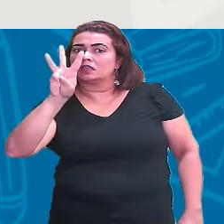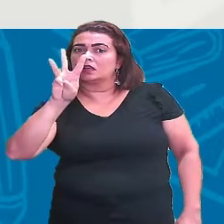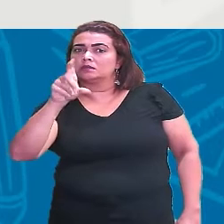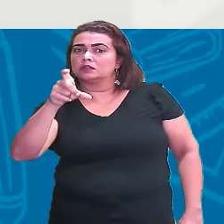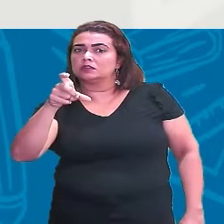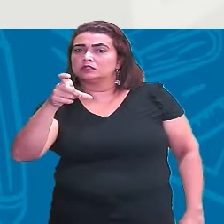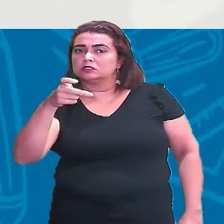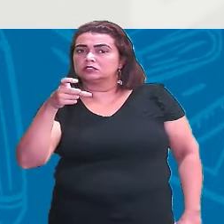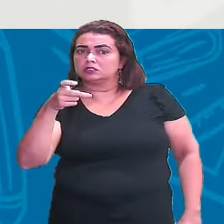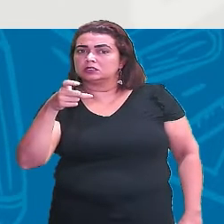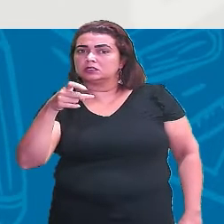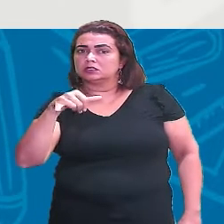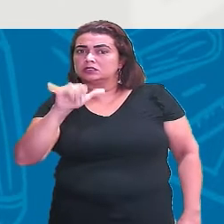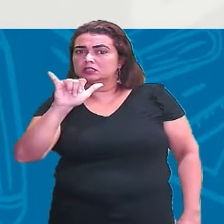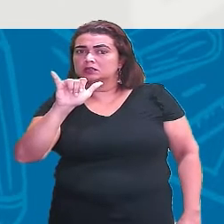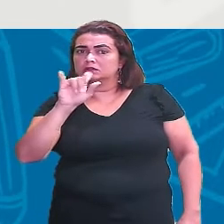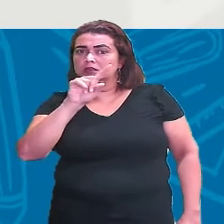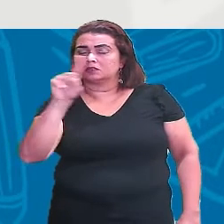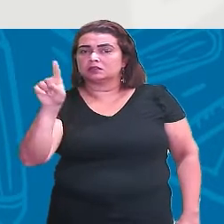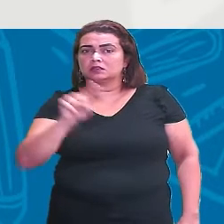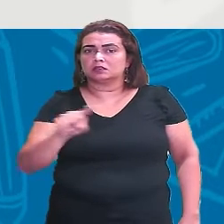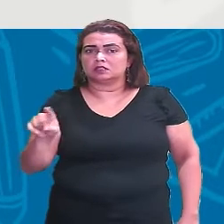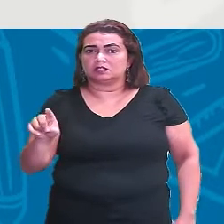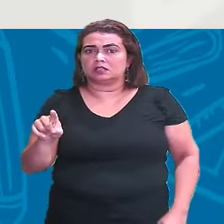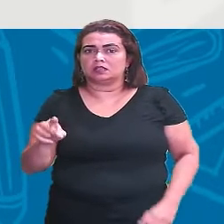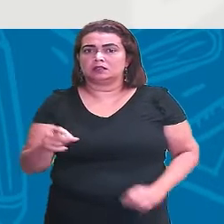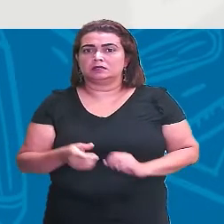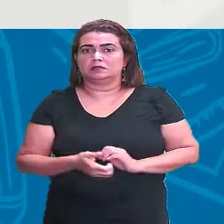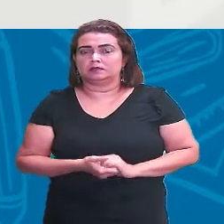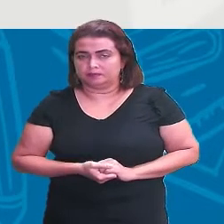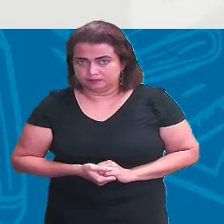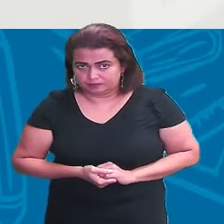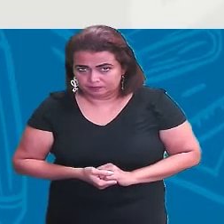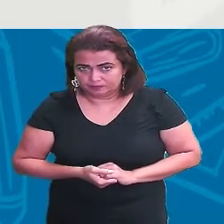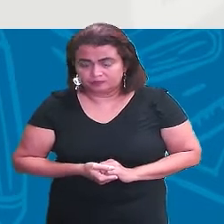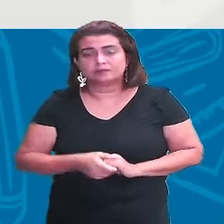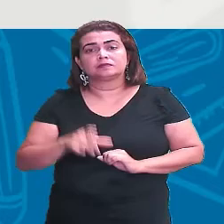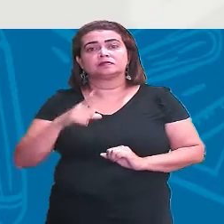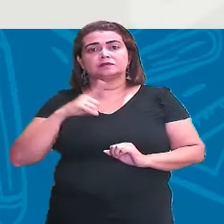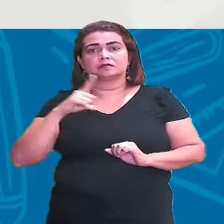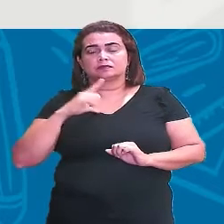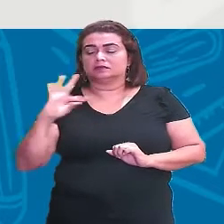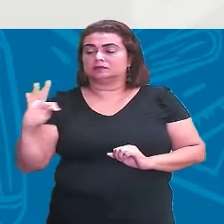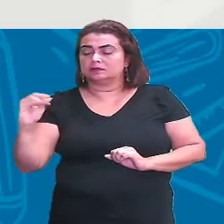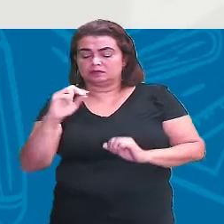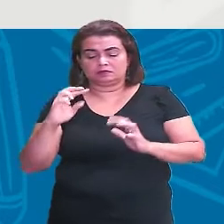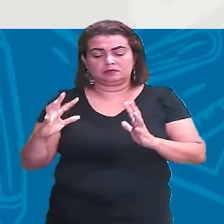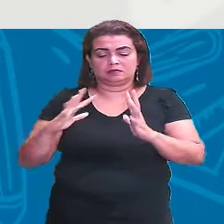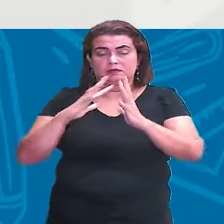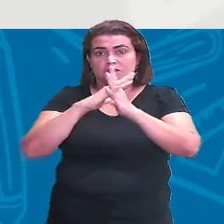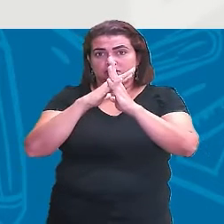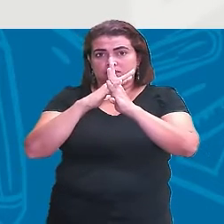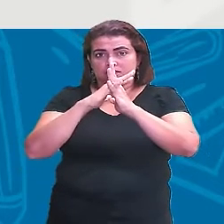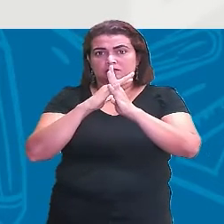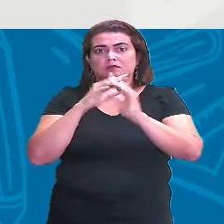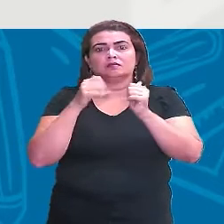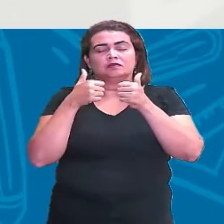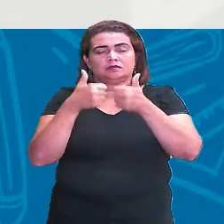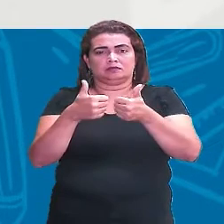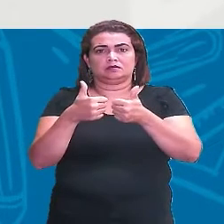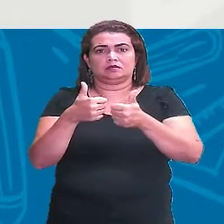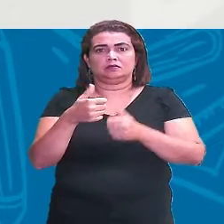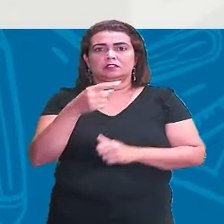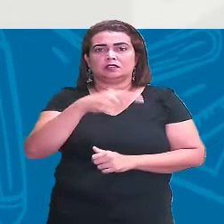o X, o Y e o Z. Então essas daí são as consoantes, tá bom? Então agora vocês